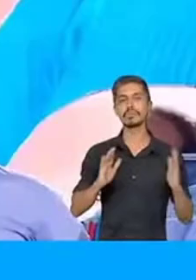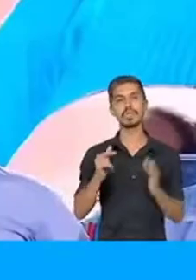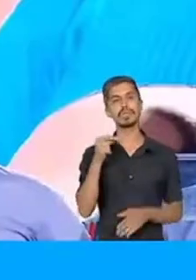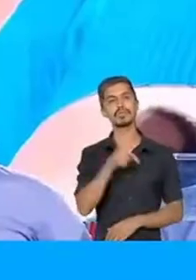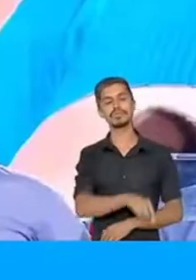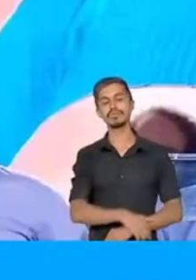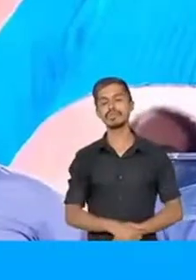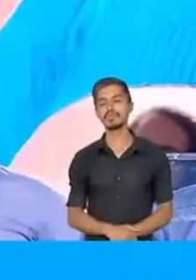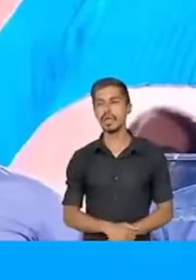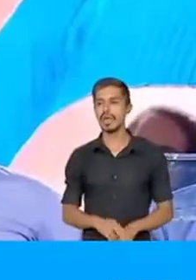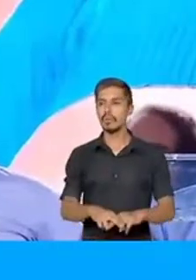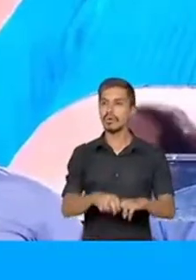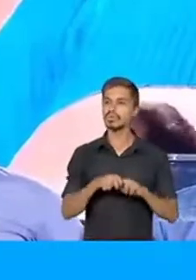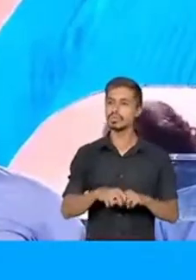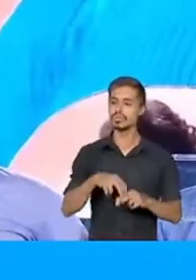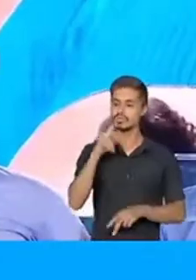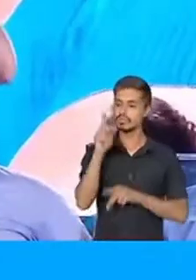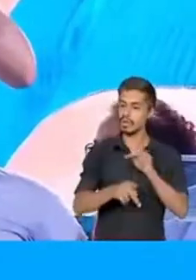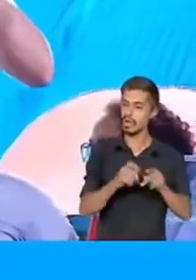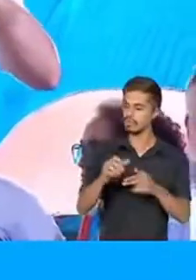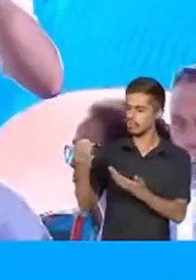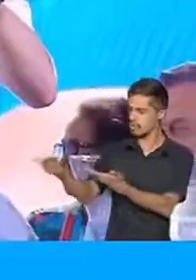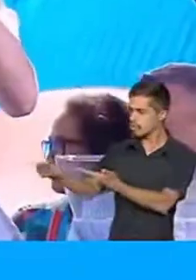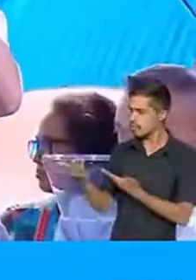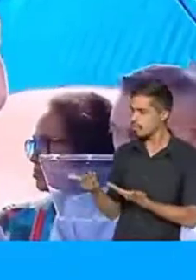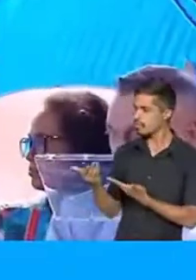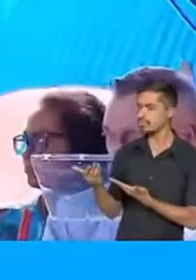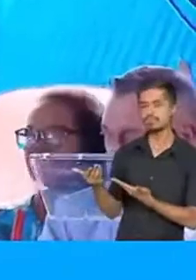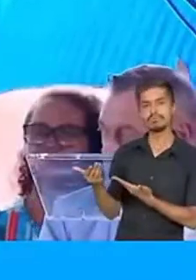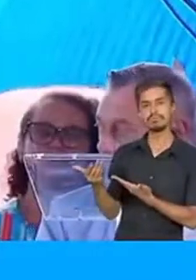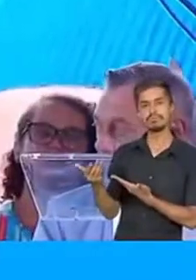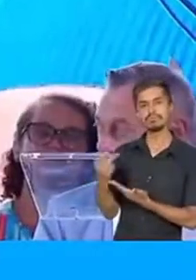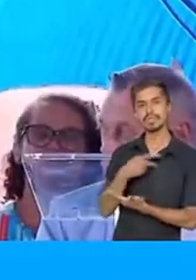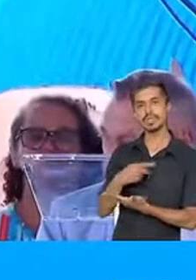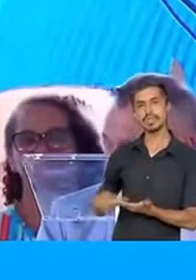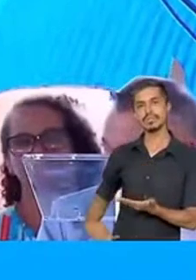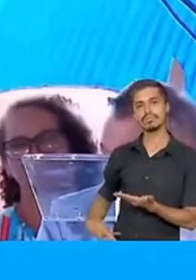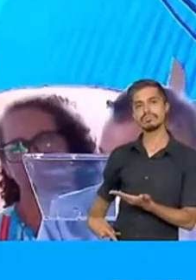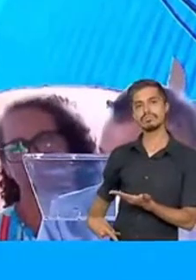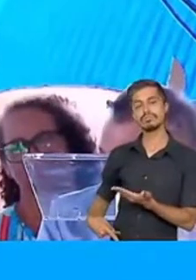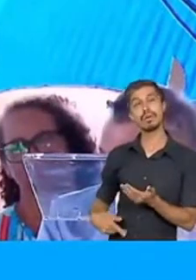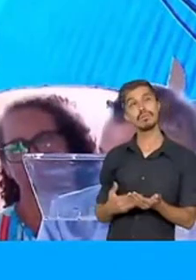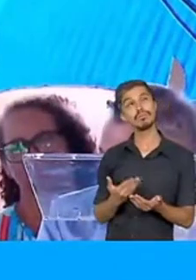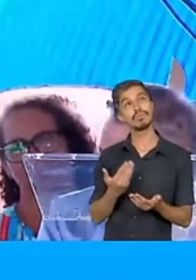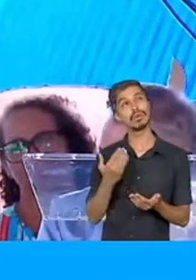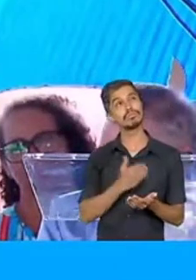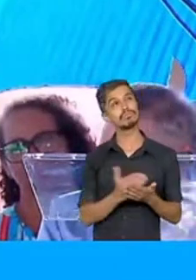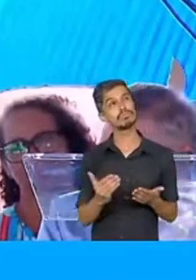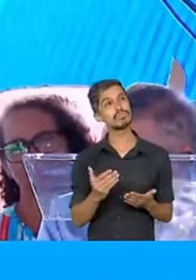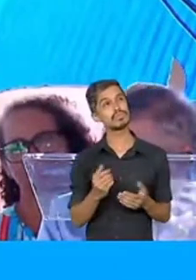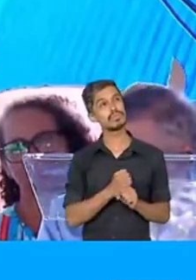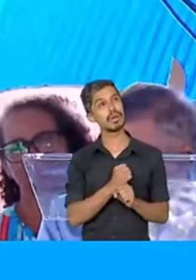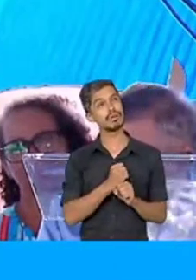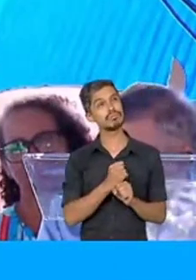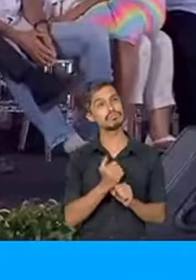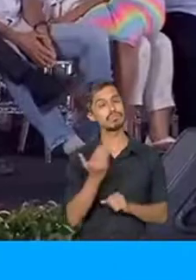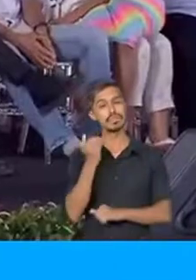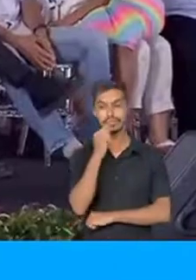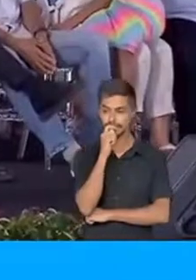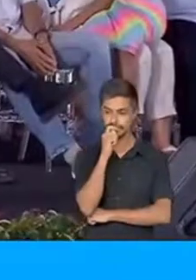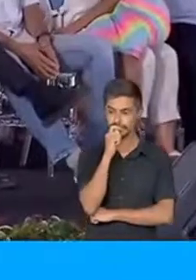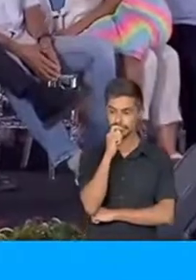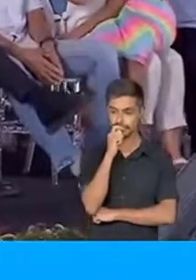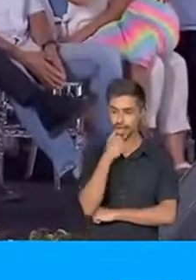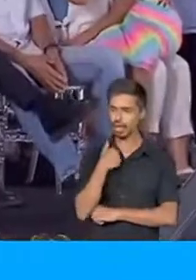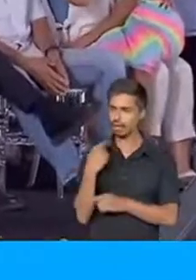presidente, esse povo lhe recebe, lhe consagra. Presidente, no começo do nosso ano, deste ano, e